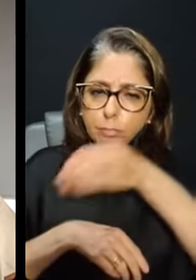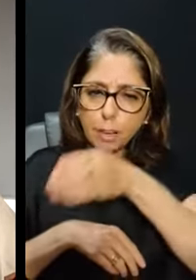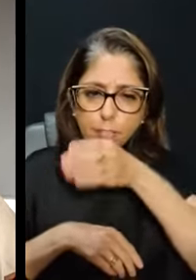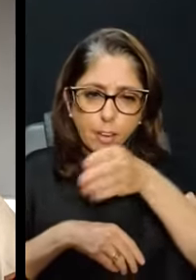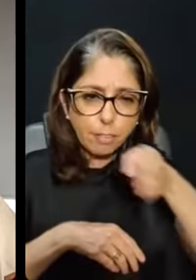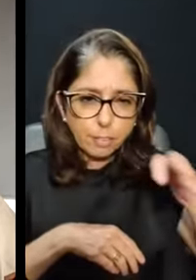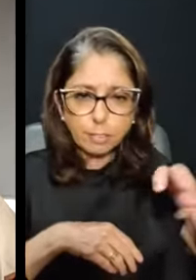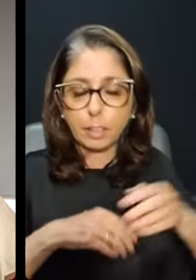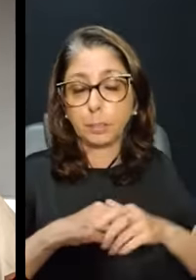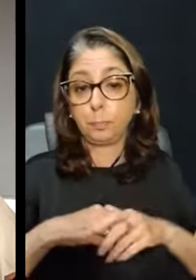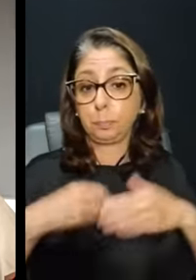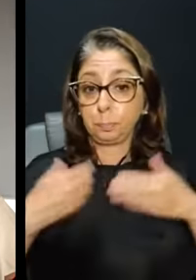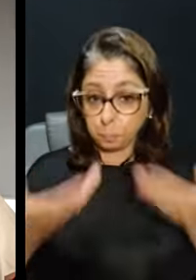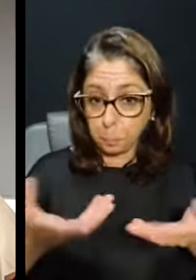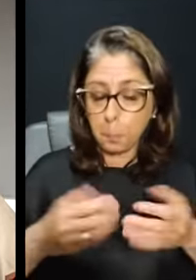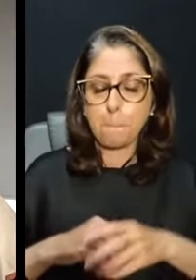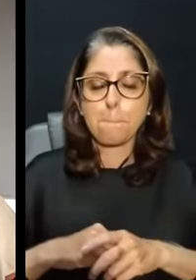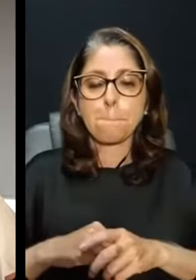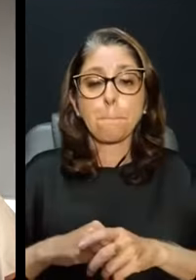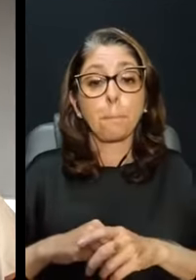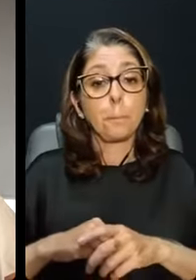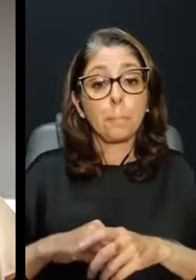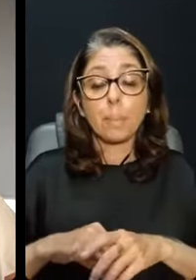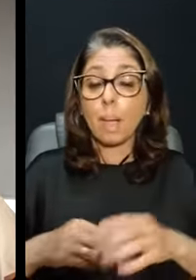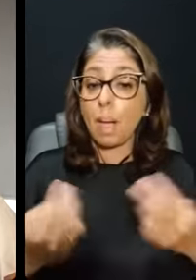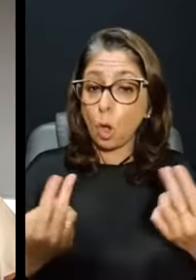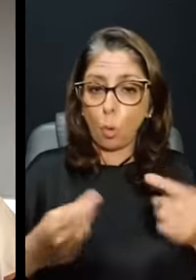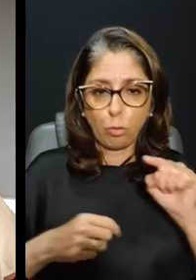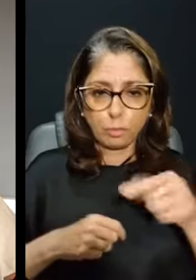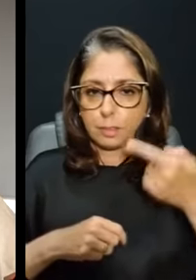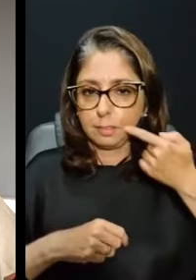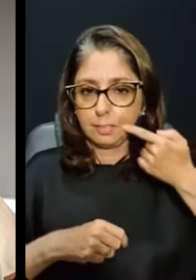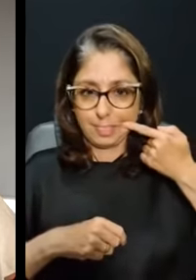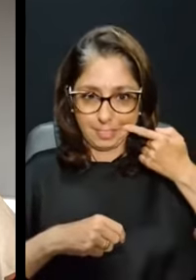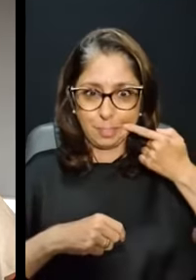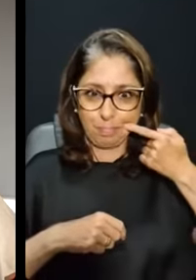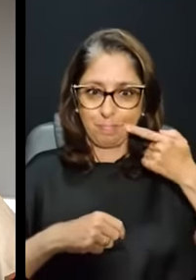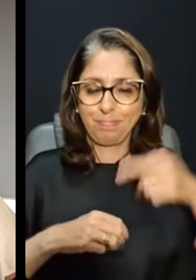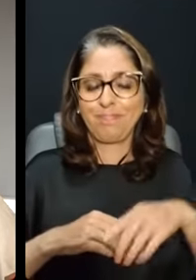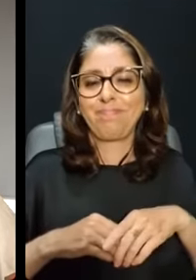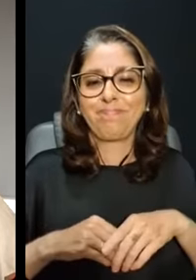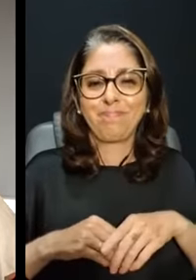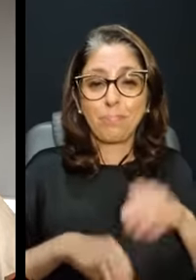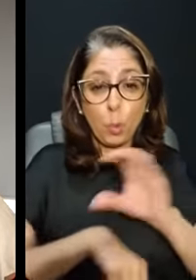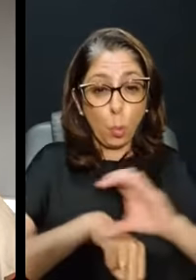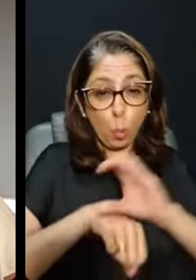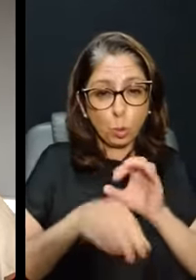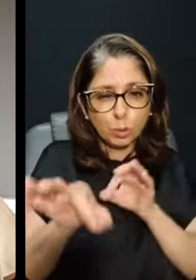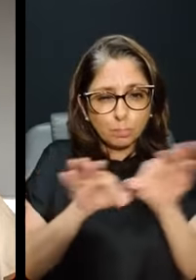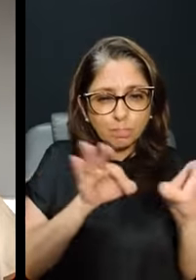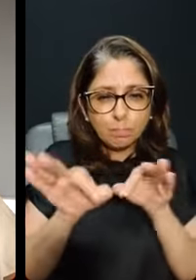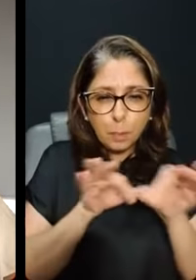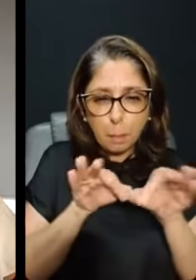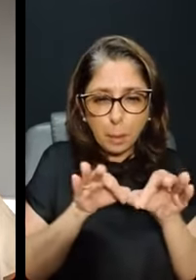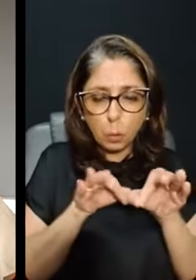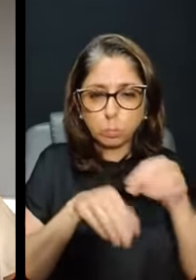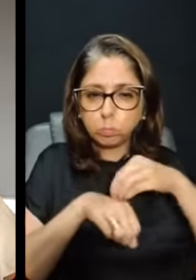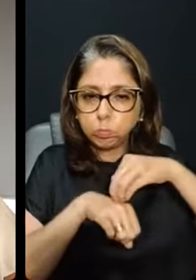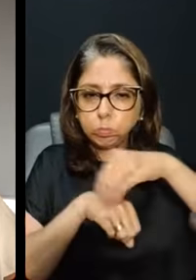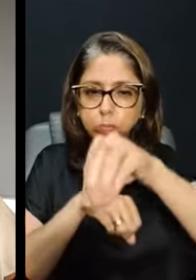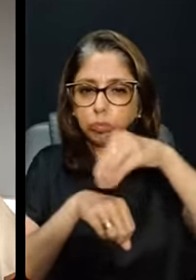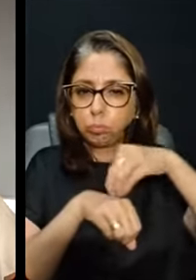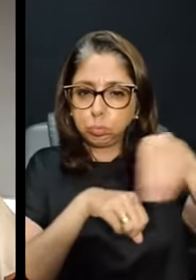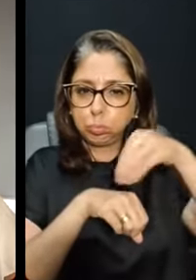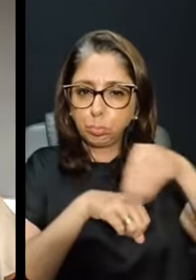né? Você dá cursos sobre essa questão da acessibilidade, mas você começou justamente a escolha, né, de fazer um curso foi pelo